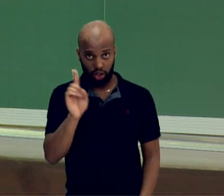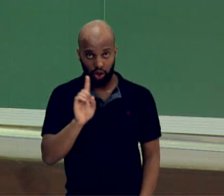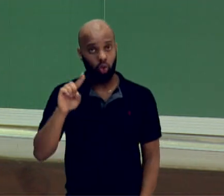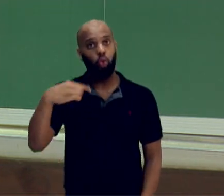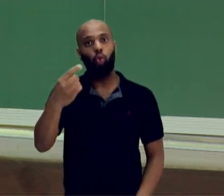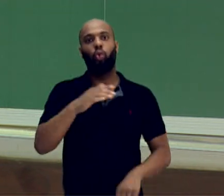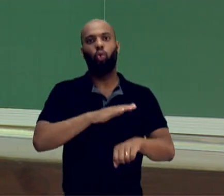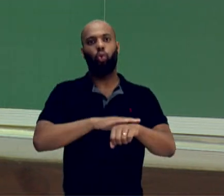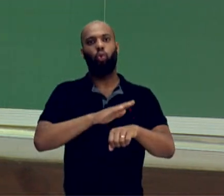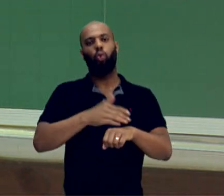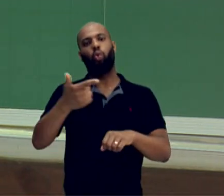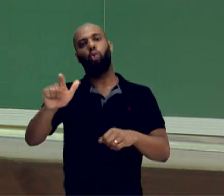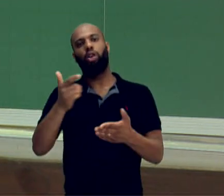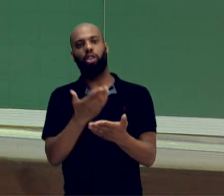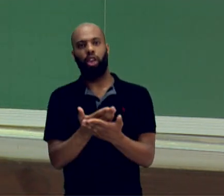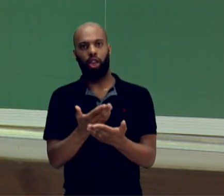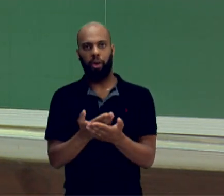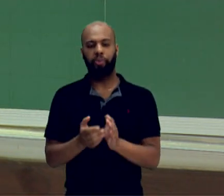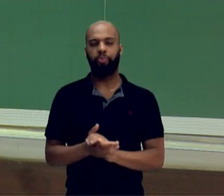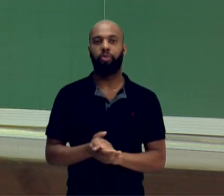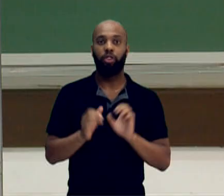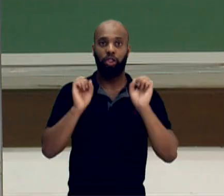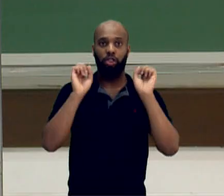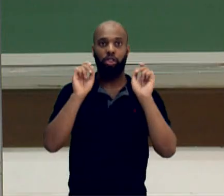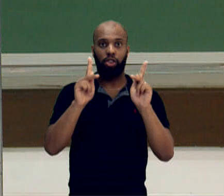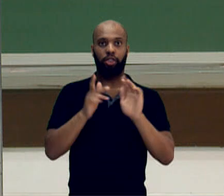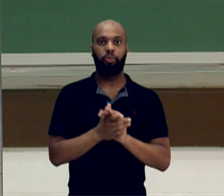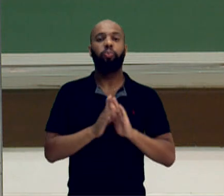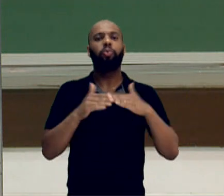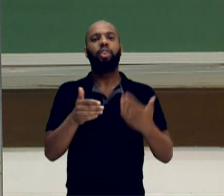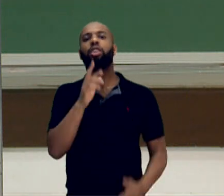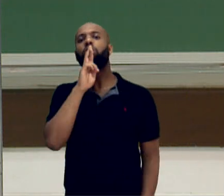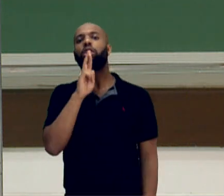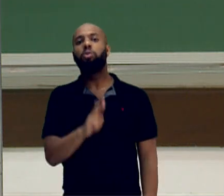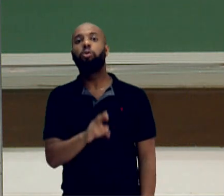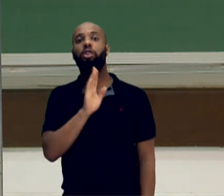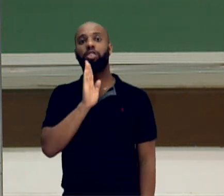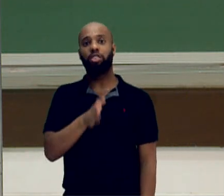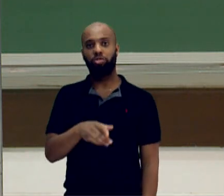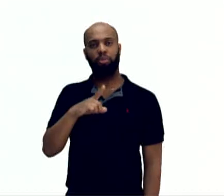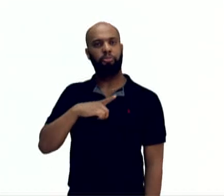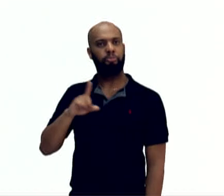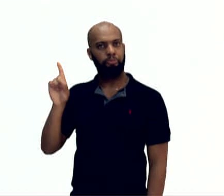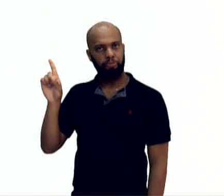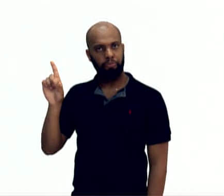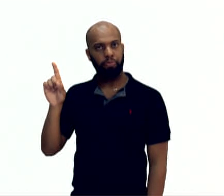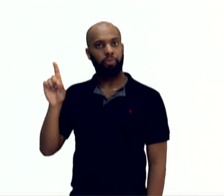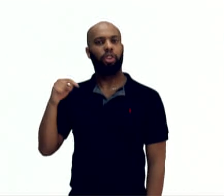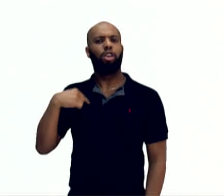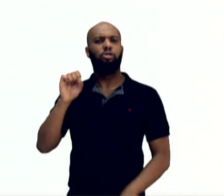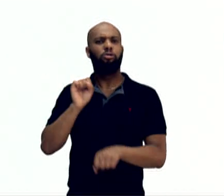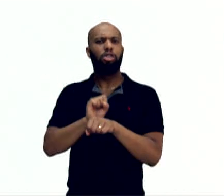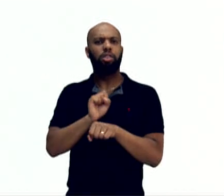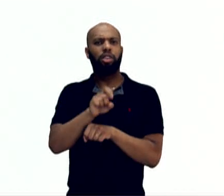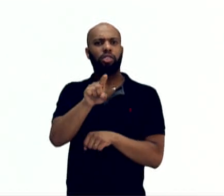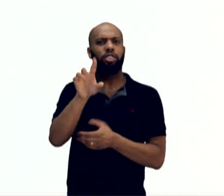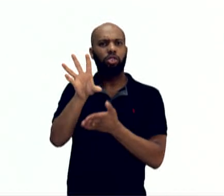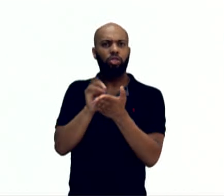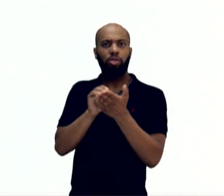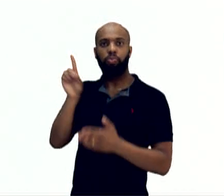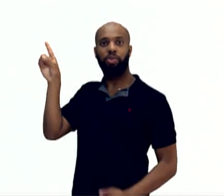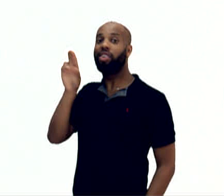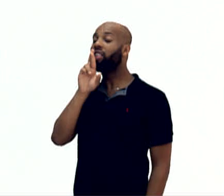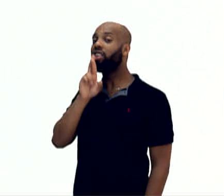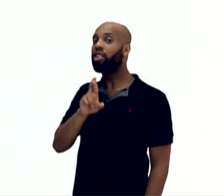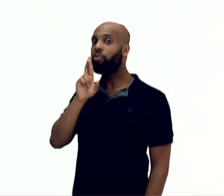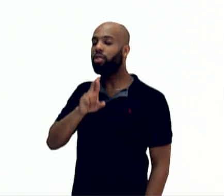em outras aulas, tá bom? Muito bem, então a resposta tá ali. Vou dar um tempinho para vocês copiarem a resposta.